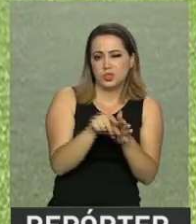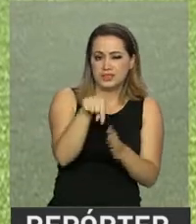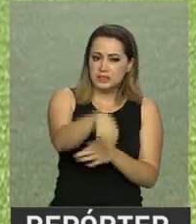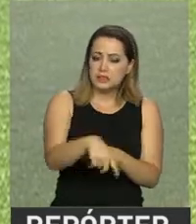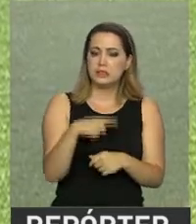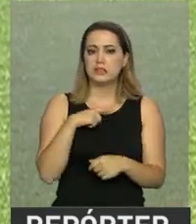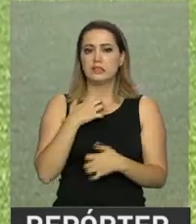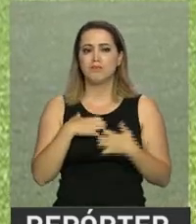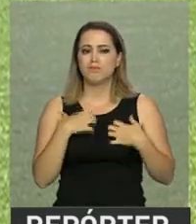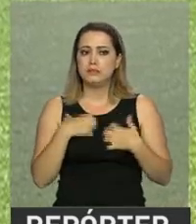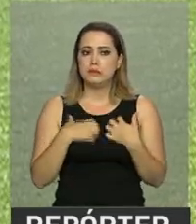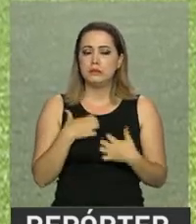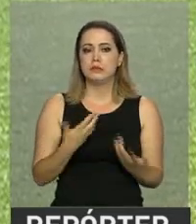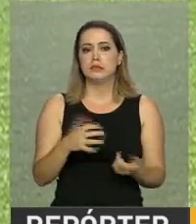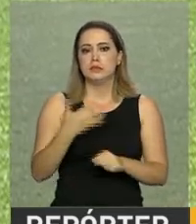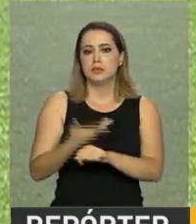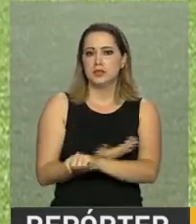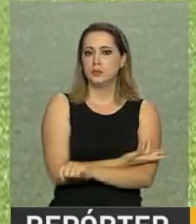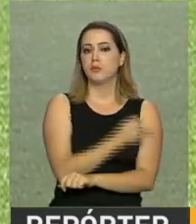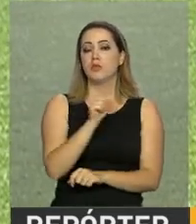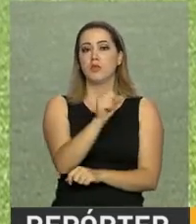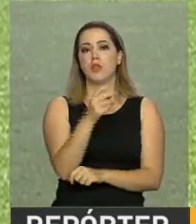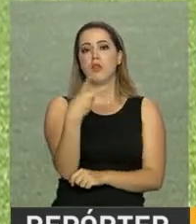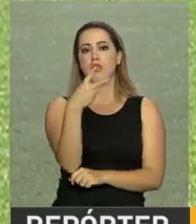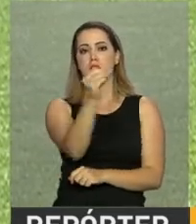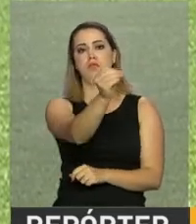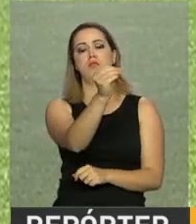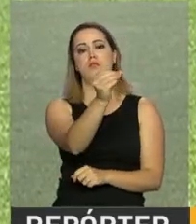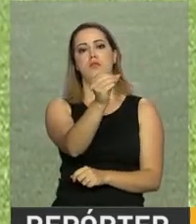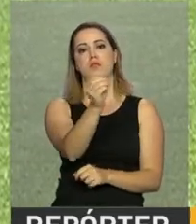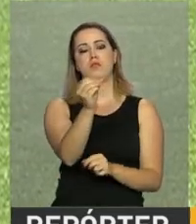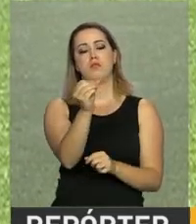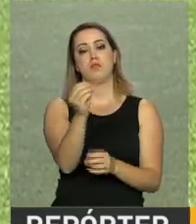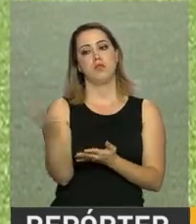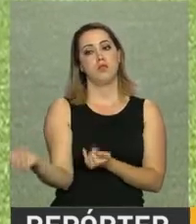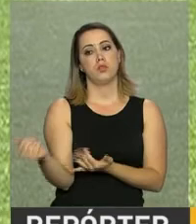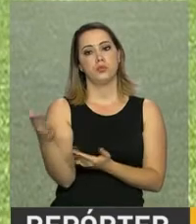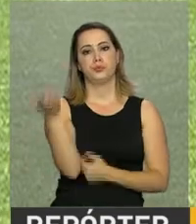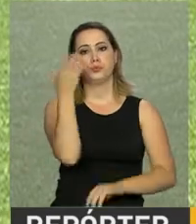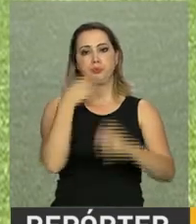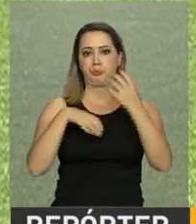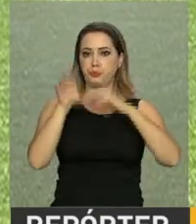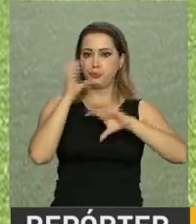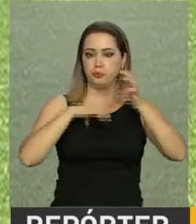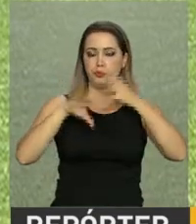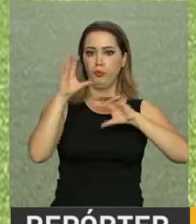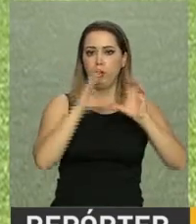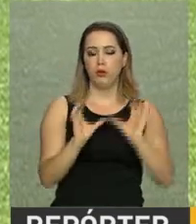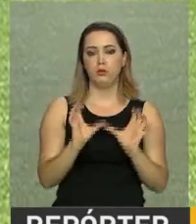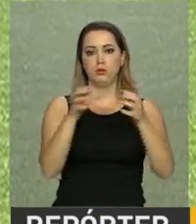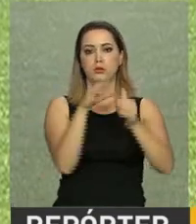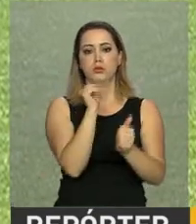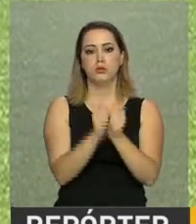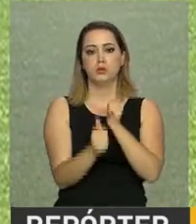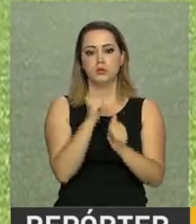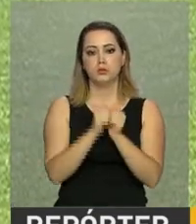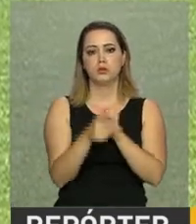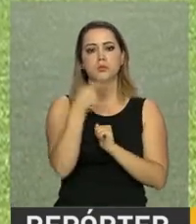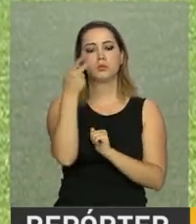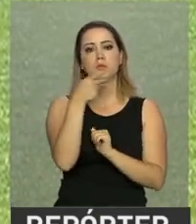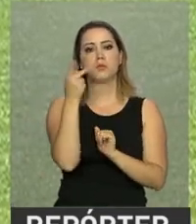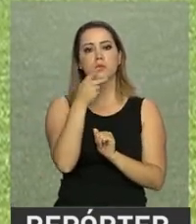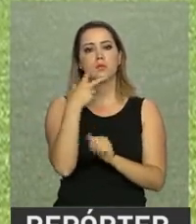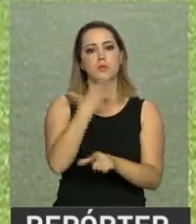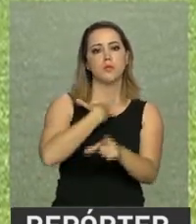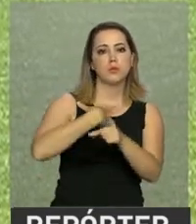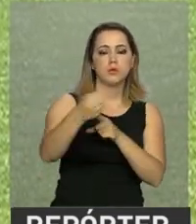muito comovente, um grupo de cerca de 20 jovens entoando hinos do Chapecoense, falando das vitórias